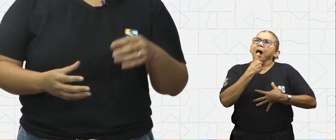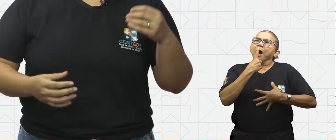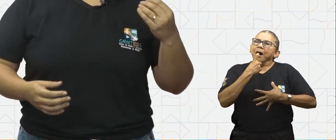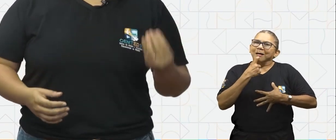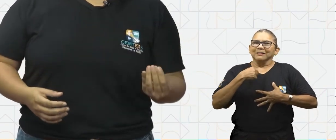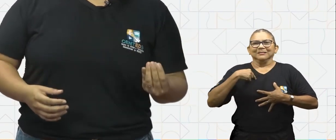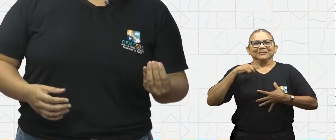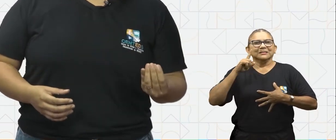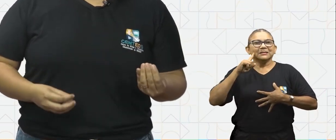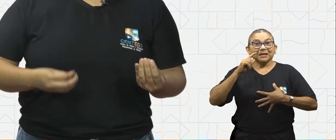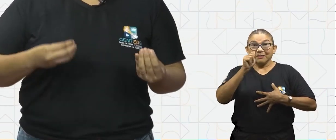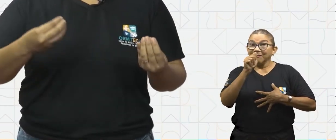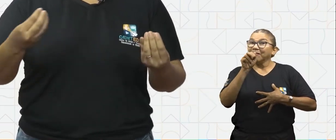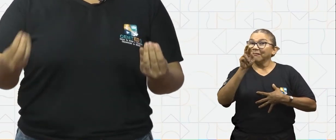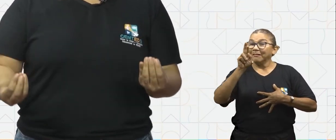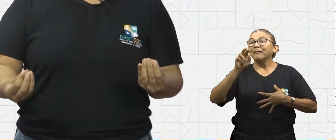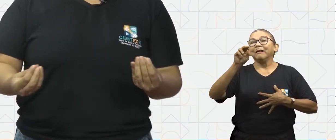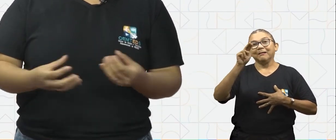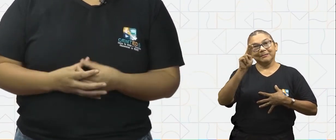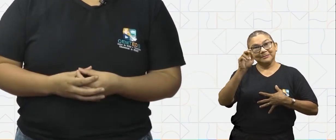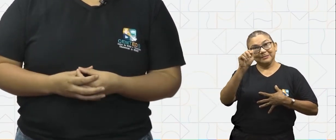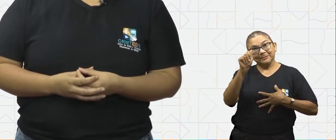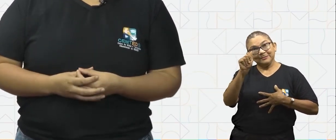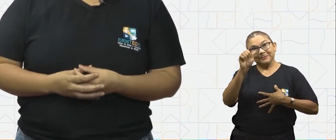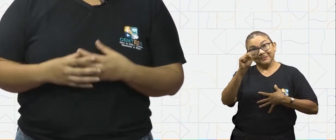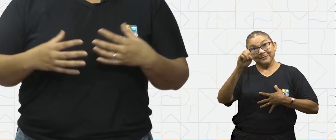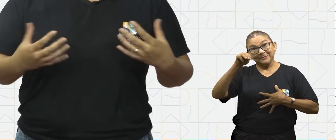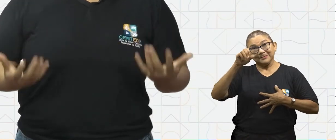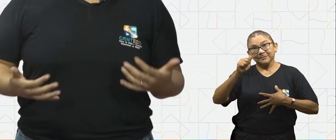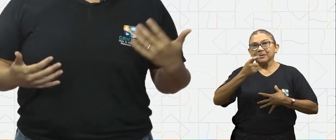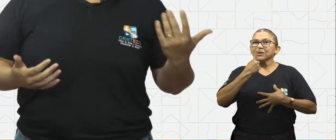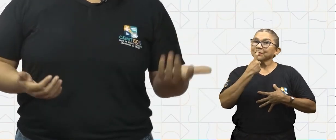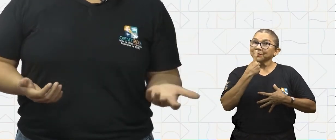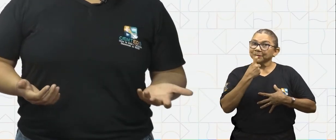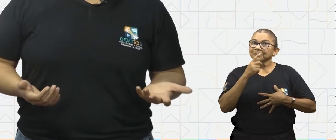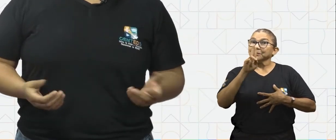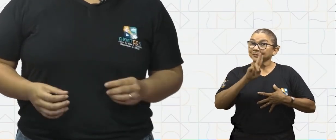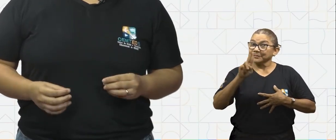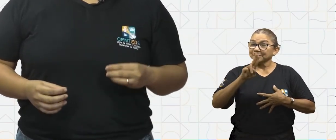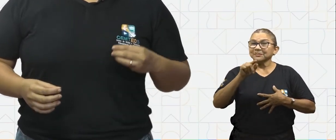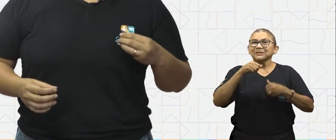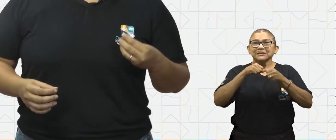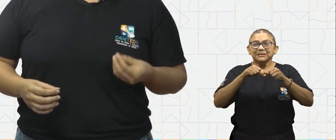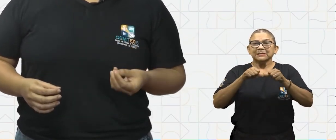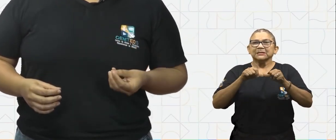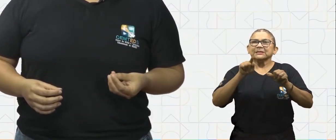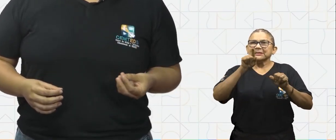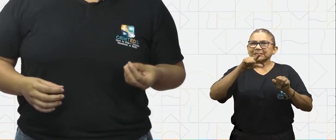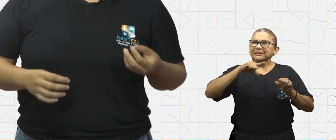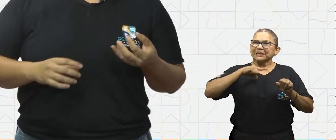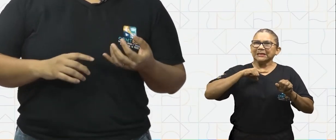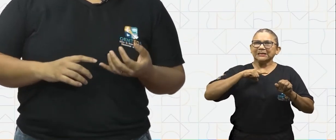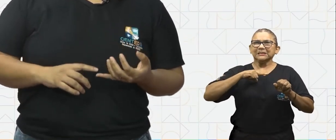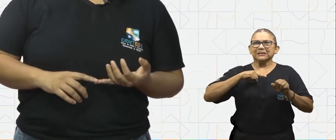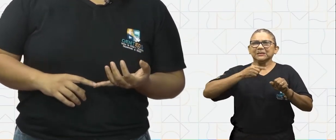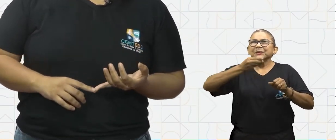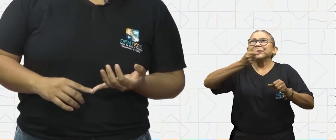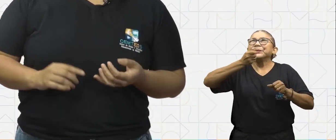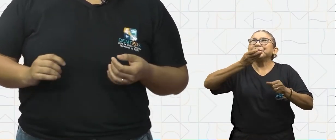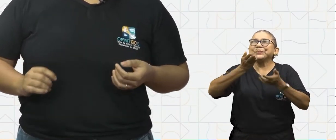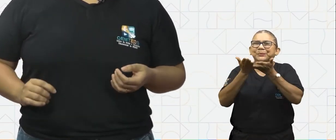atreladas ao estilo de vida ou qualidade de ar. Em outras palavras, exposição a